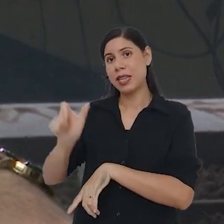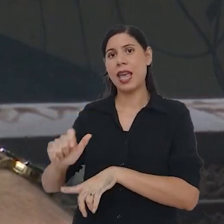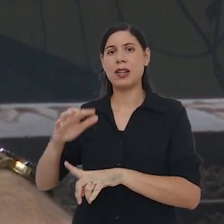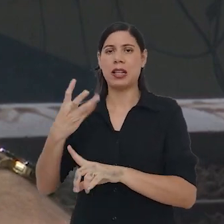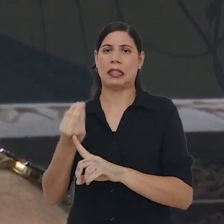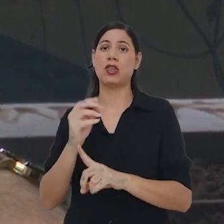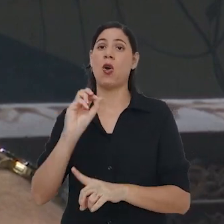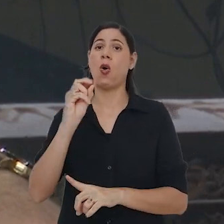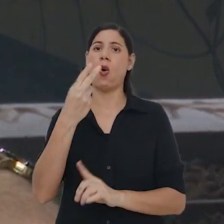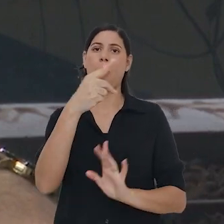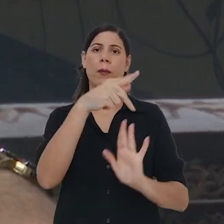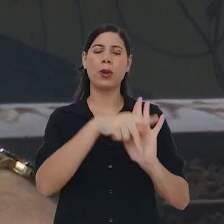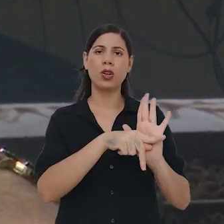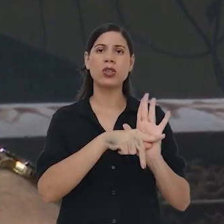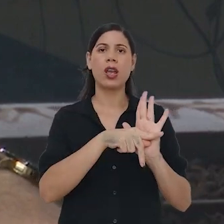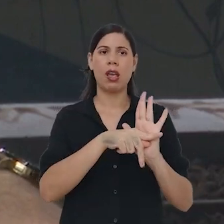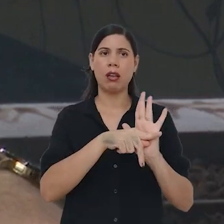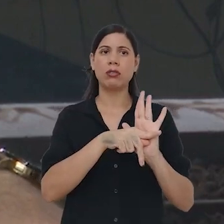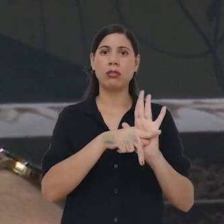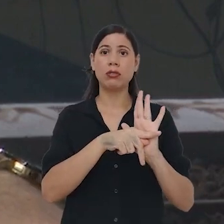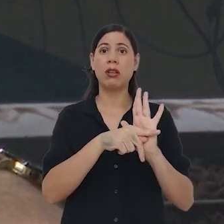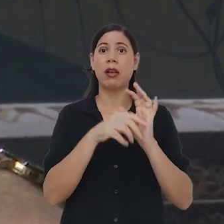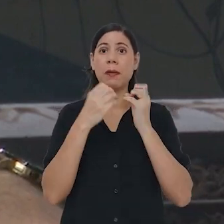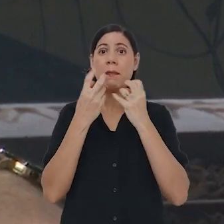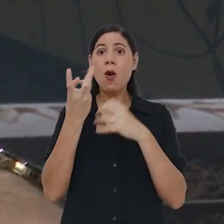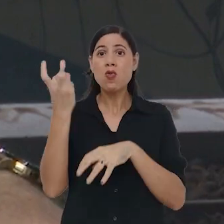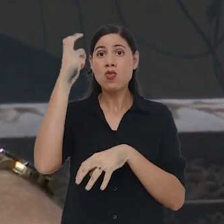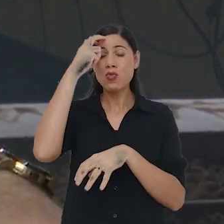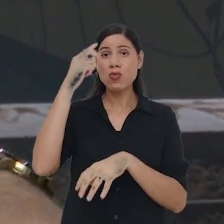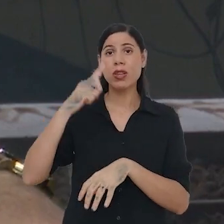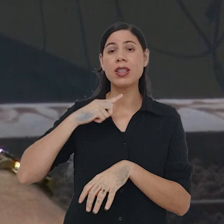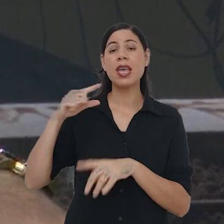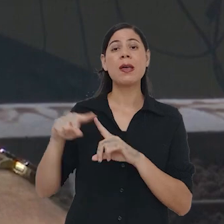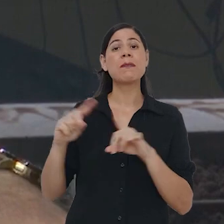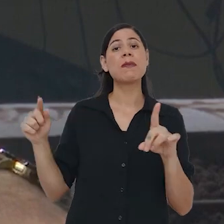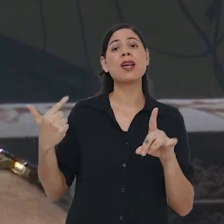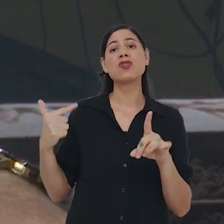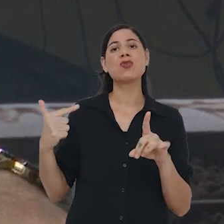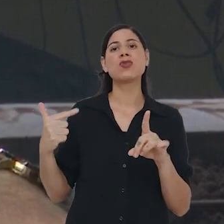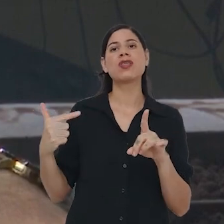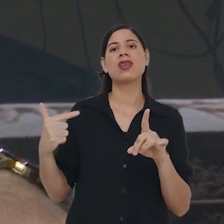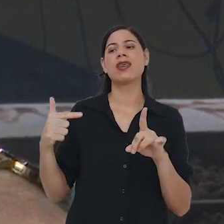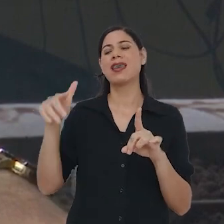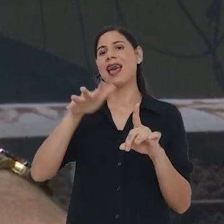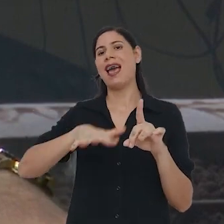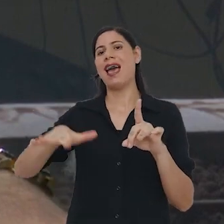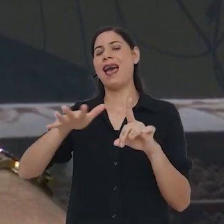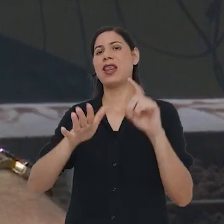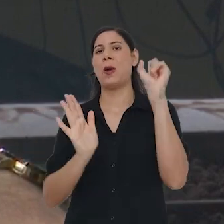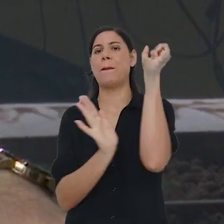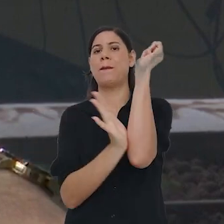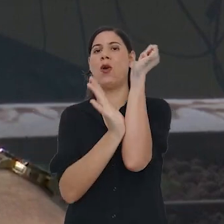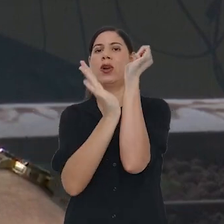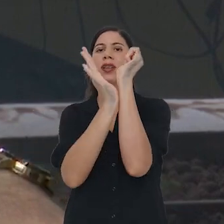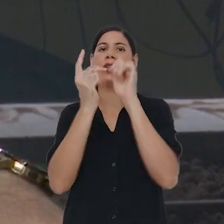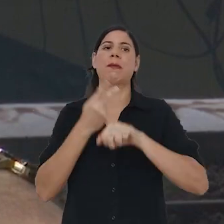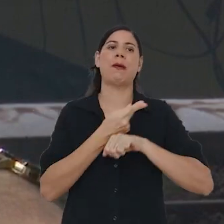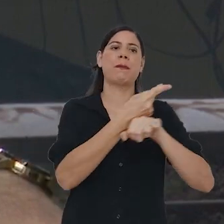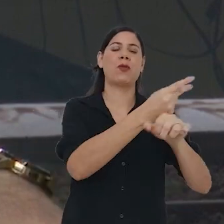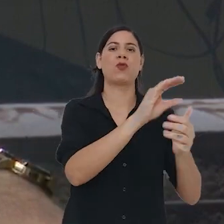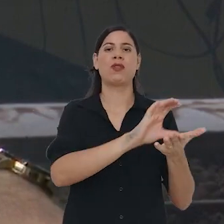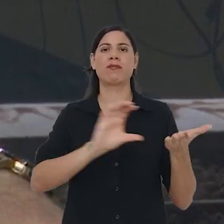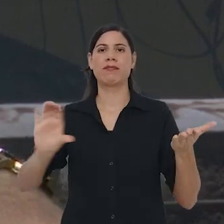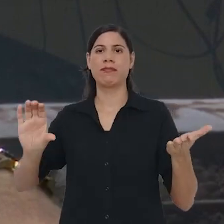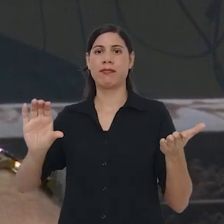o projeto tem muito mérito cultural, mas às vezes o artista não reúne a burocracia para acessar os recursos. Então, a